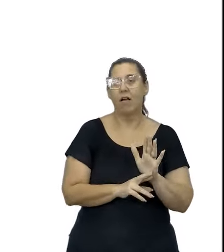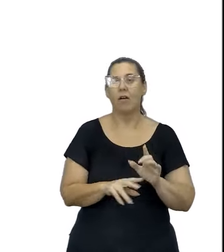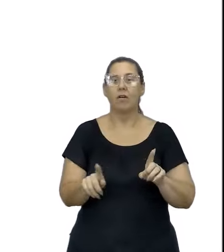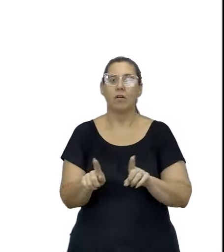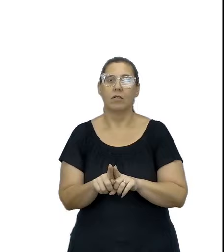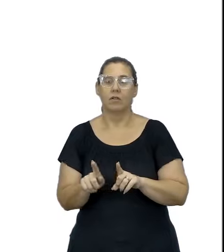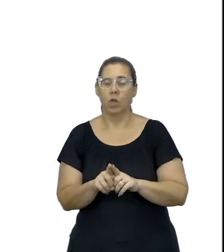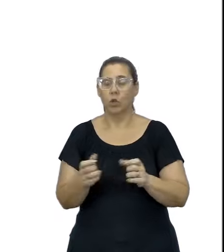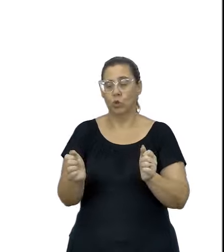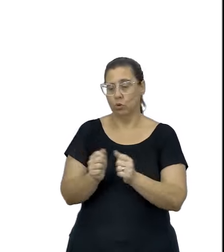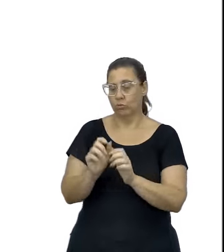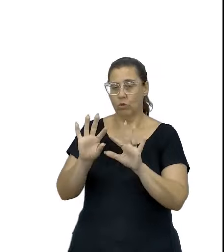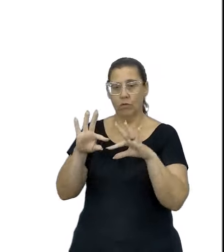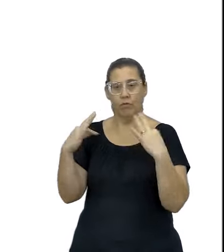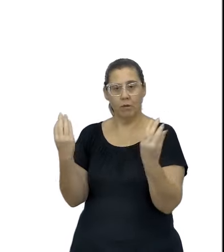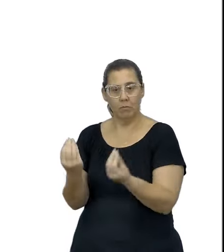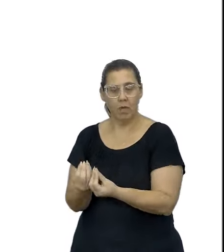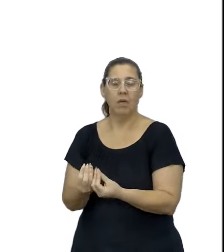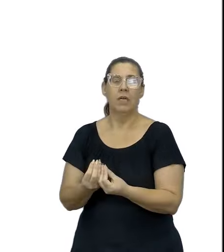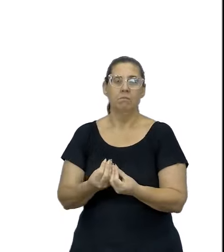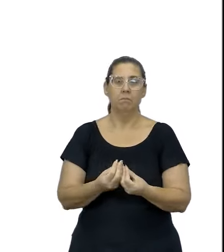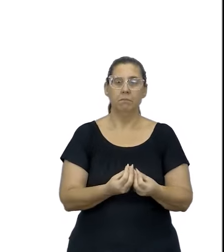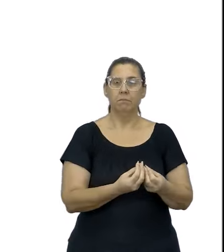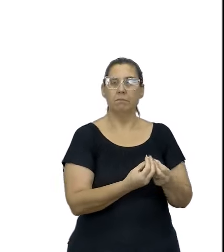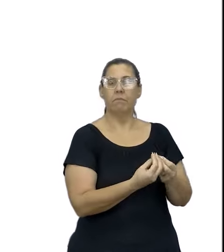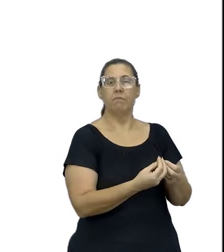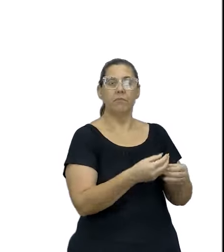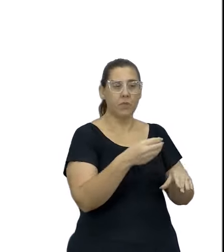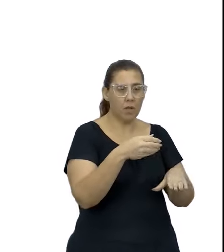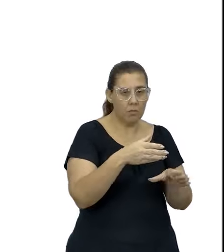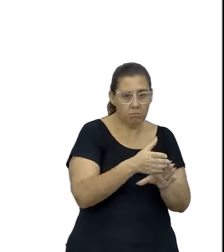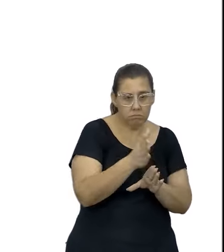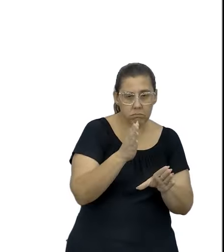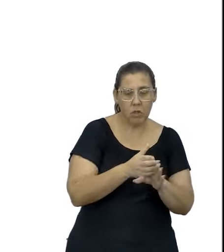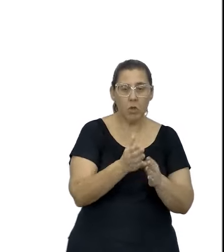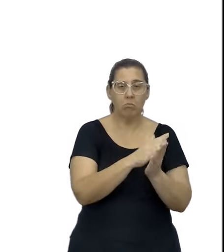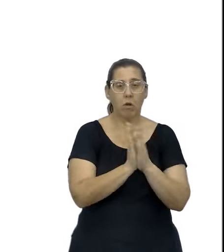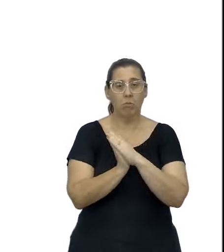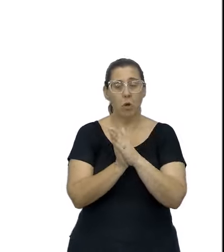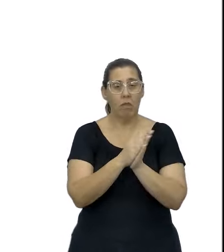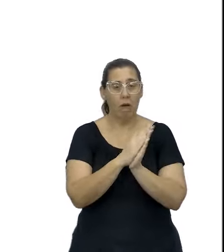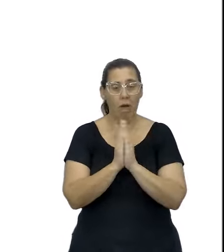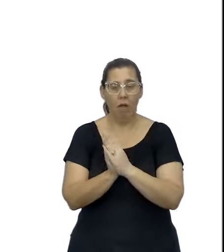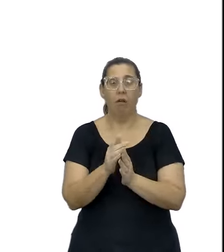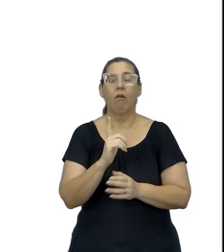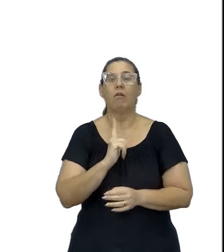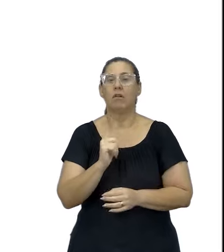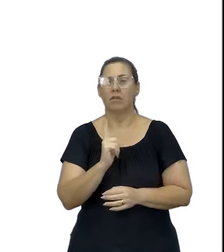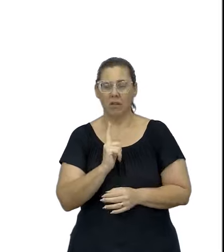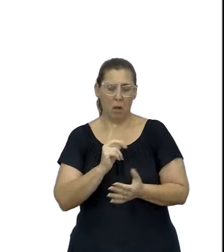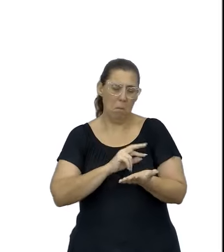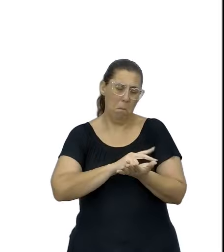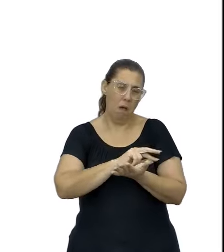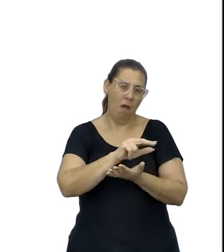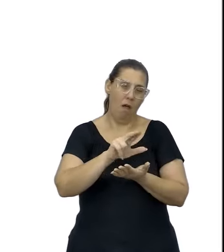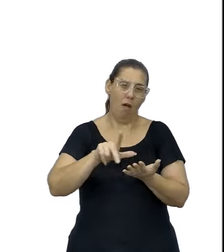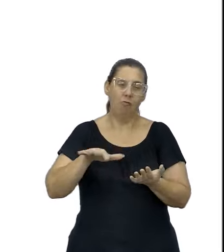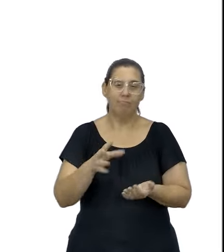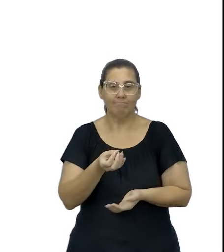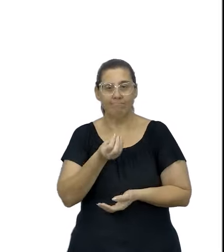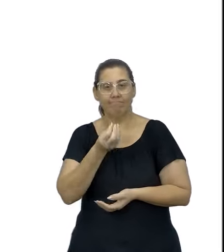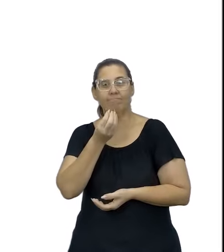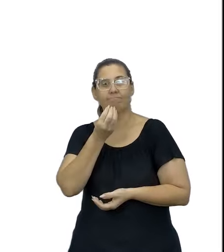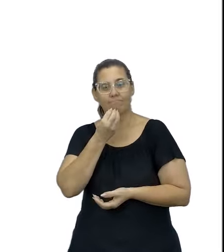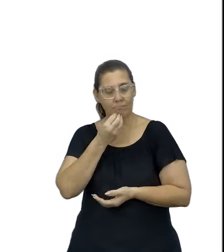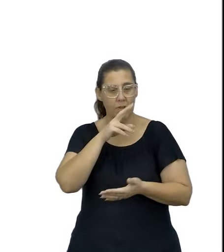com a família, leitura das instruções de confecção de uma boneca, ou seja, eles tiveram diversas